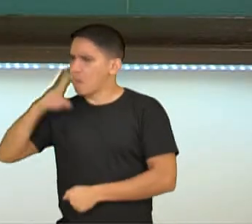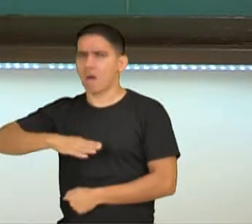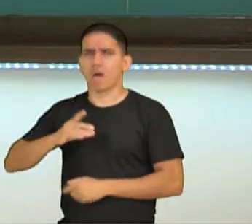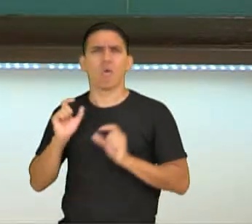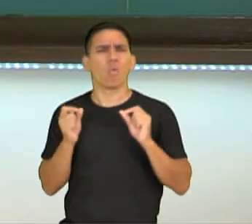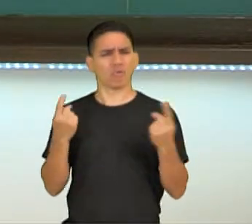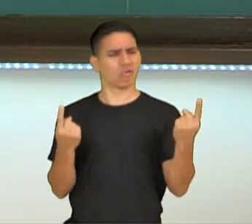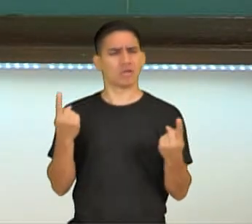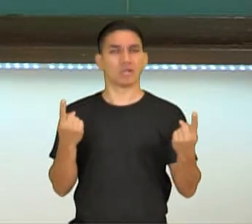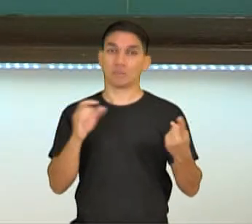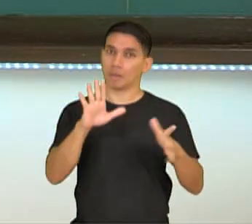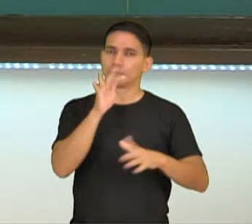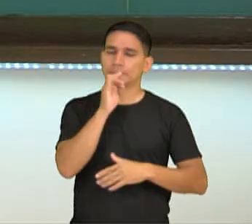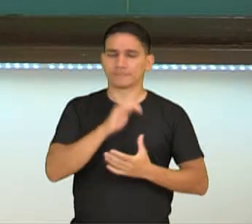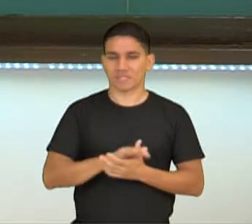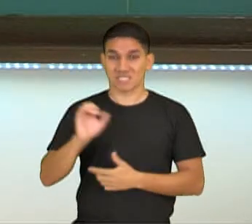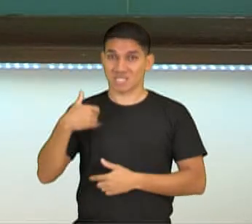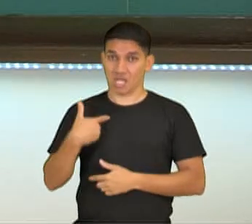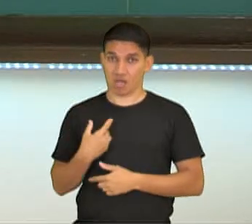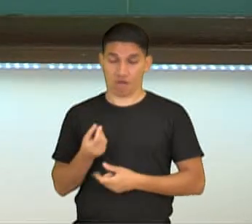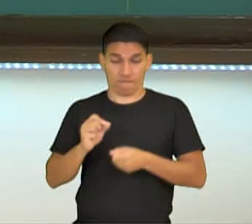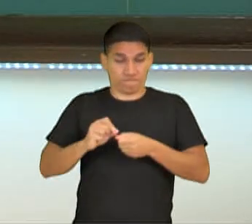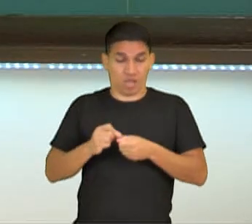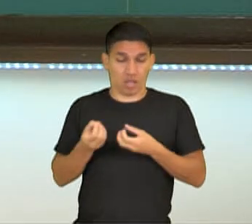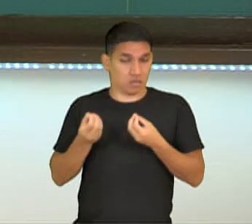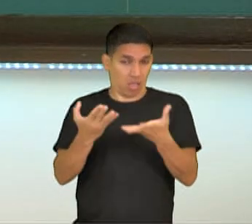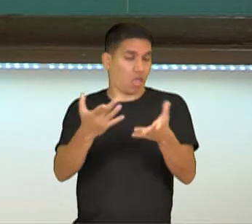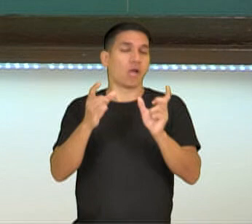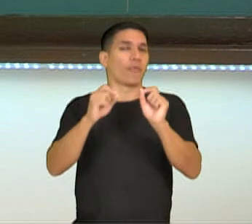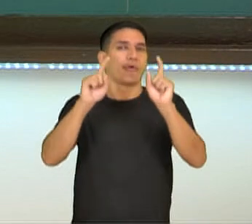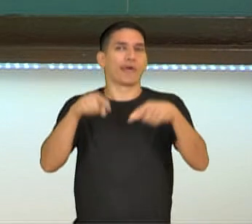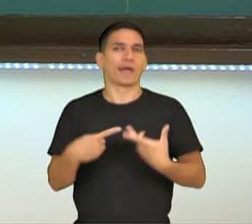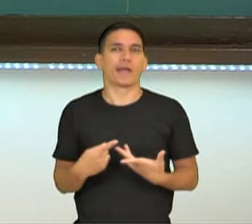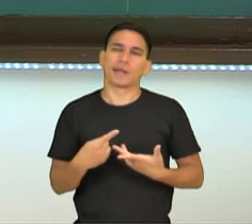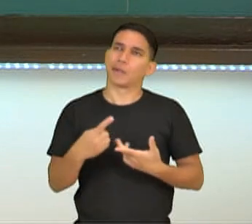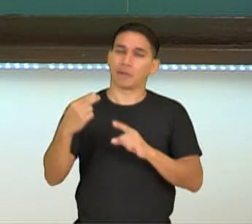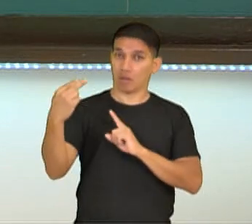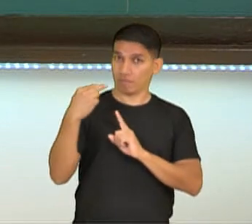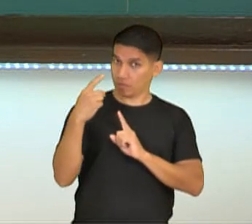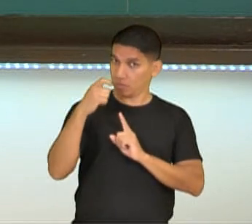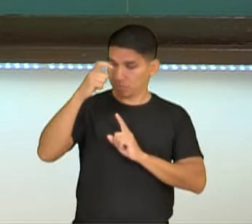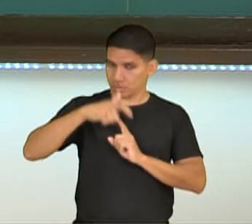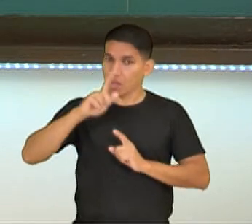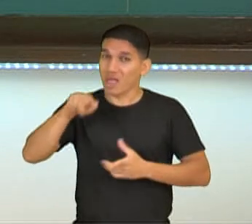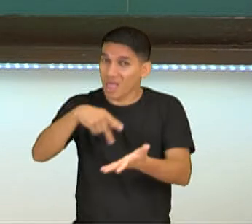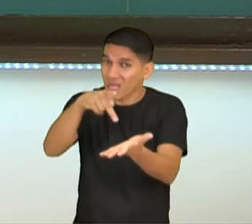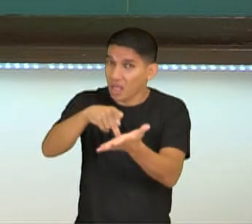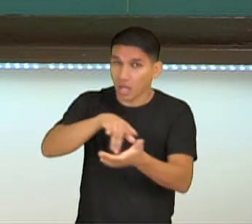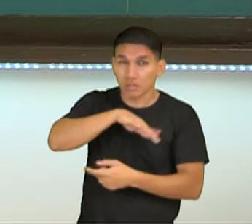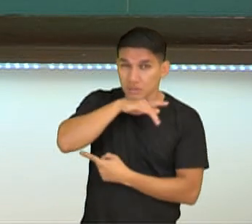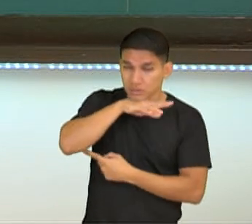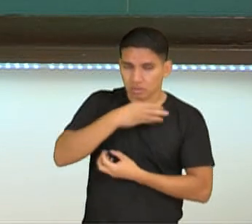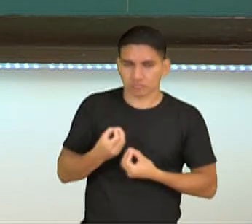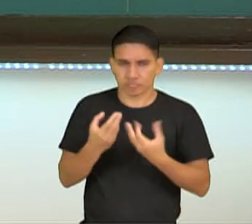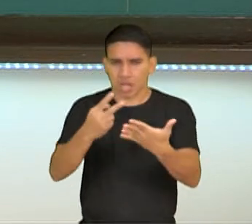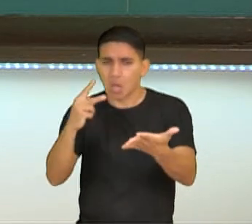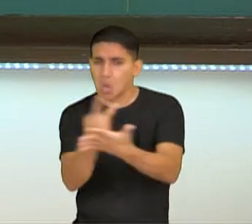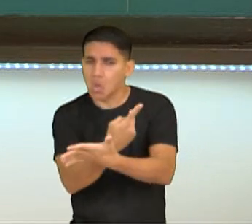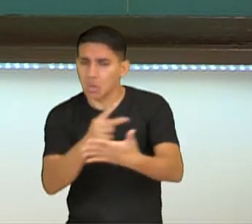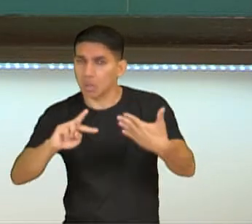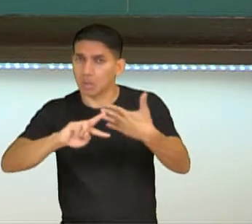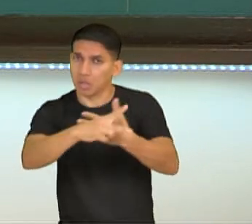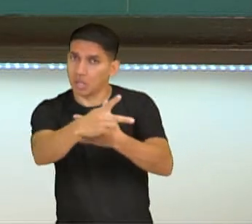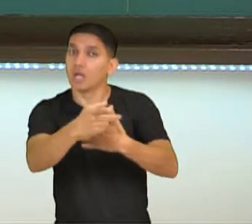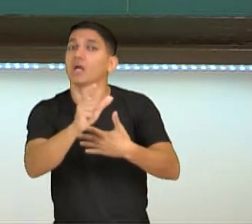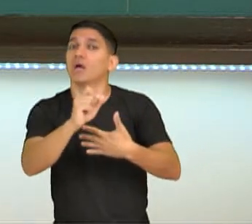eu faço algo que é, né, entendido como uma realidade ruim ou que causa o mal,